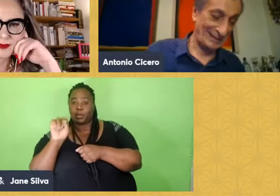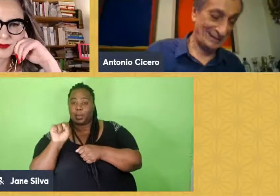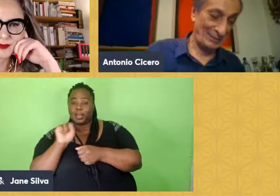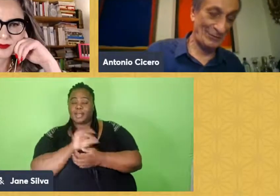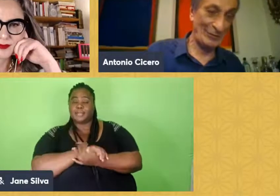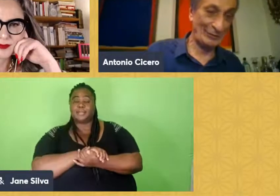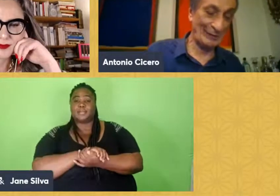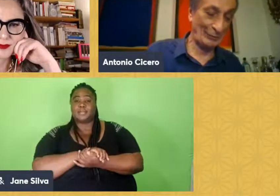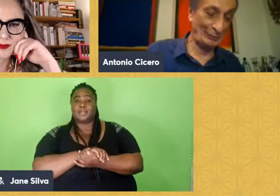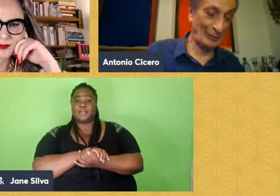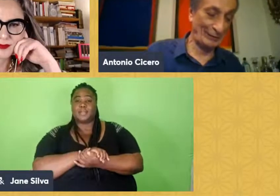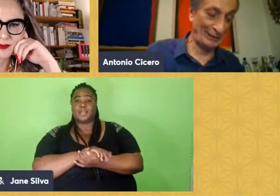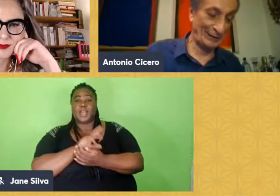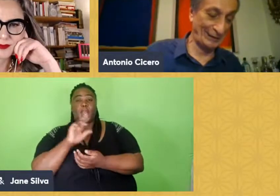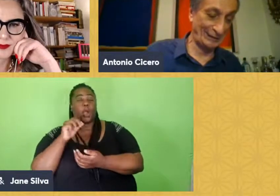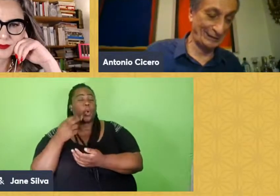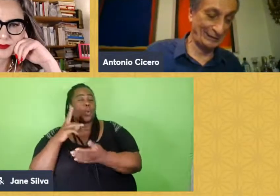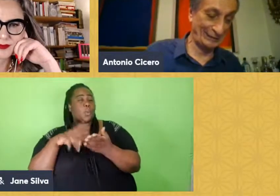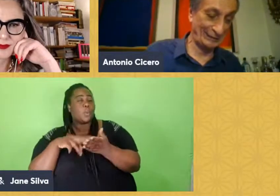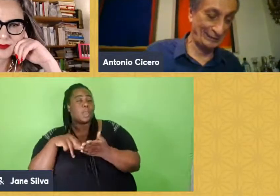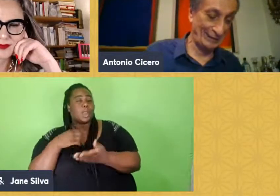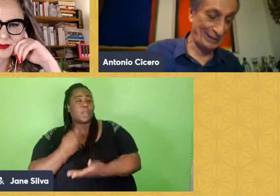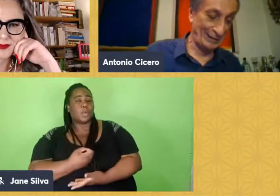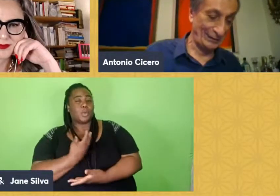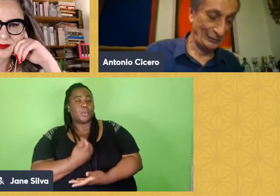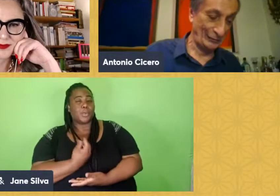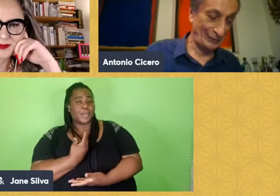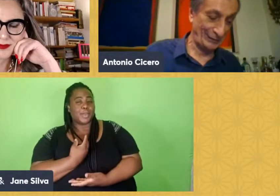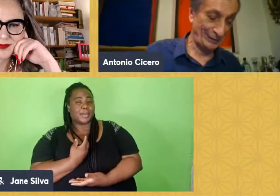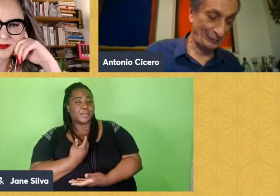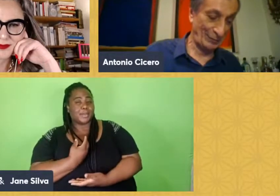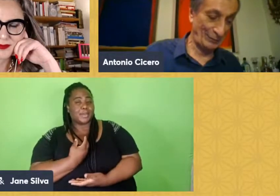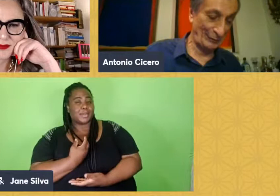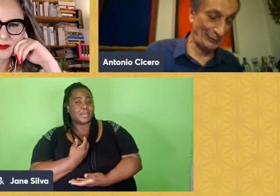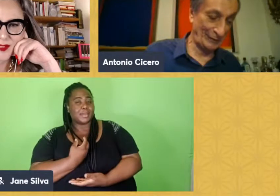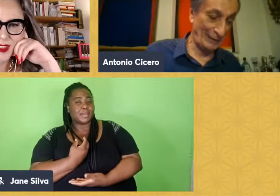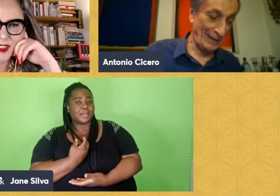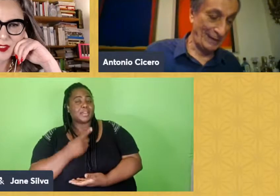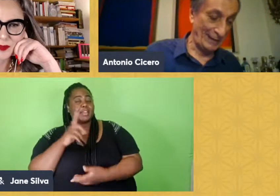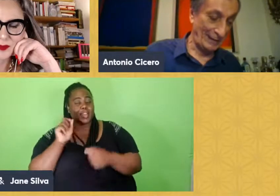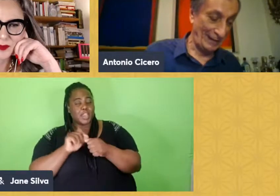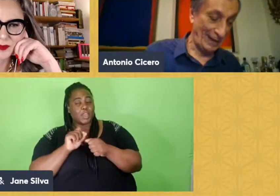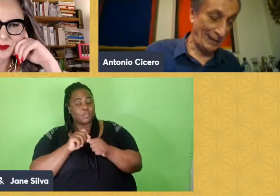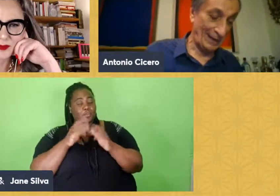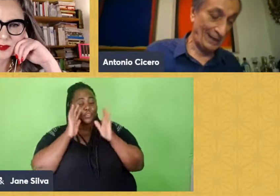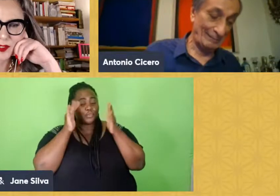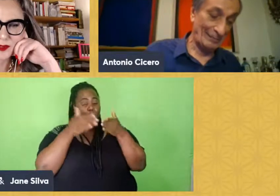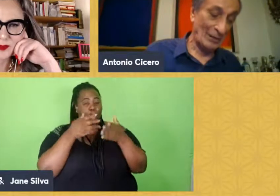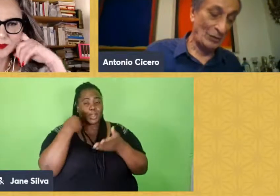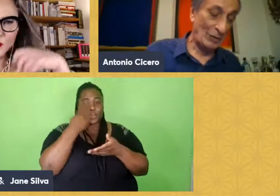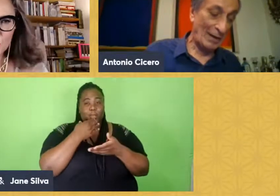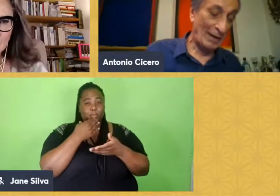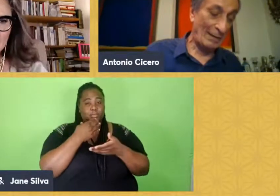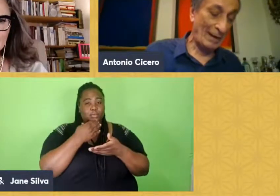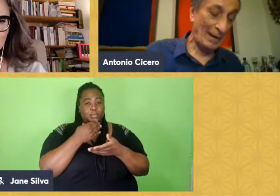Ou será que é melhor eu ler um poema que foi escrito para melodia?